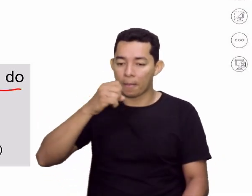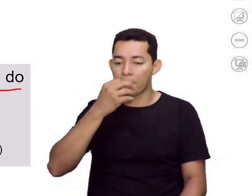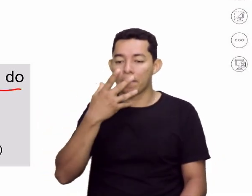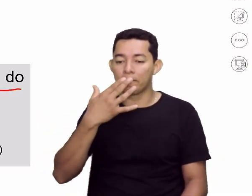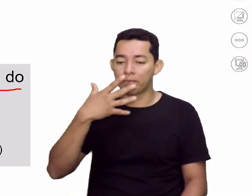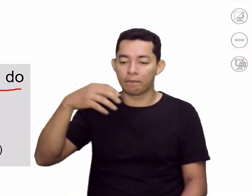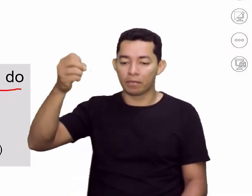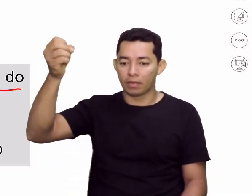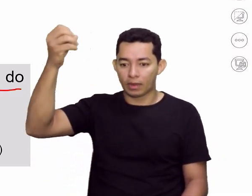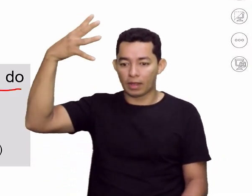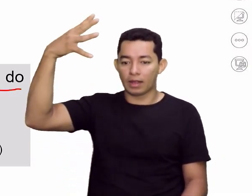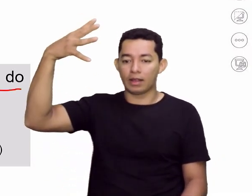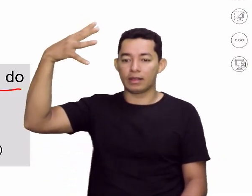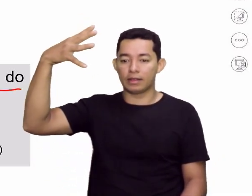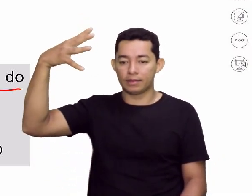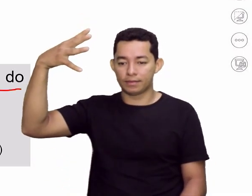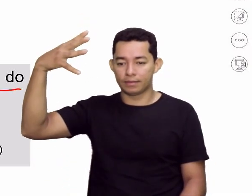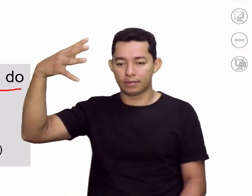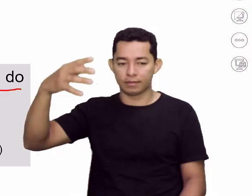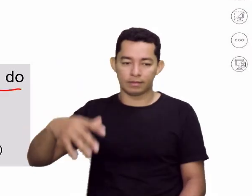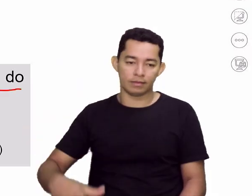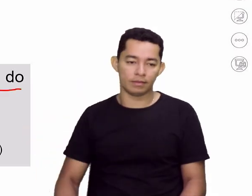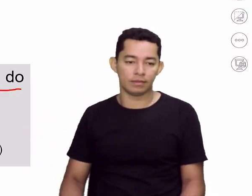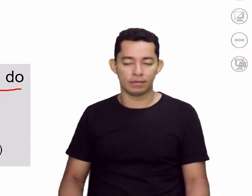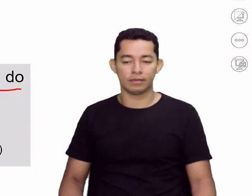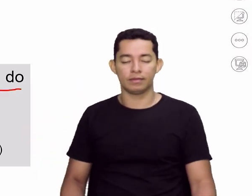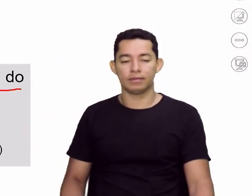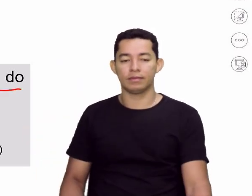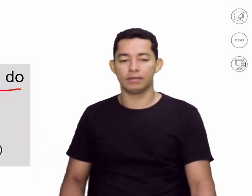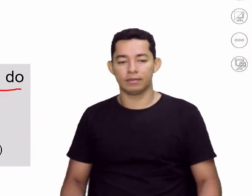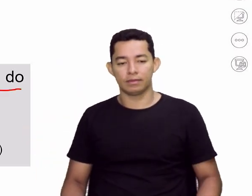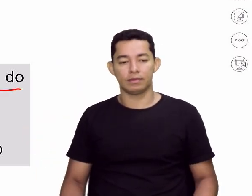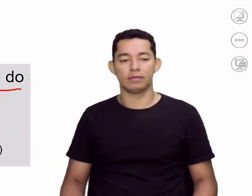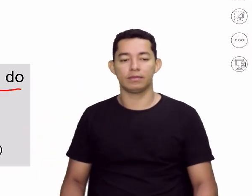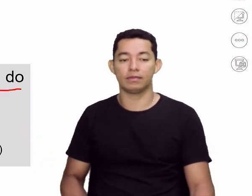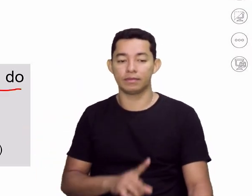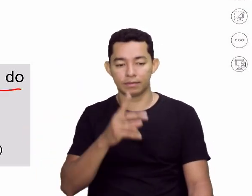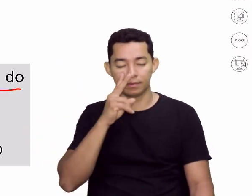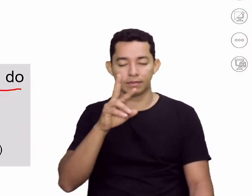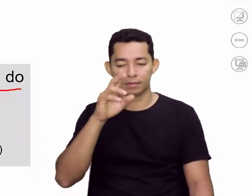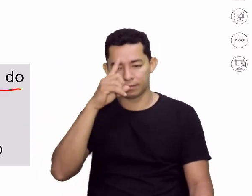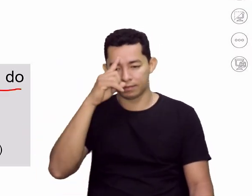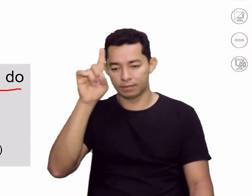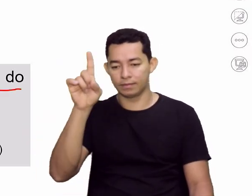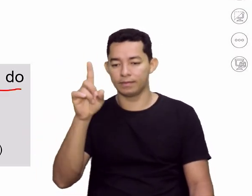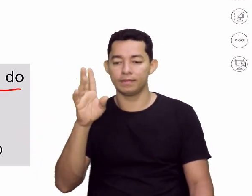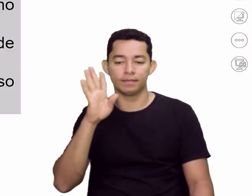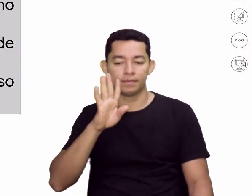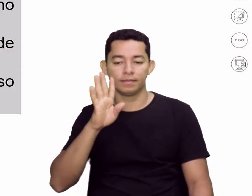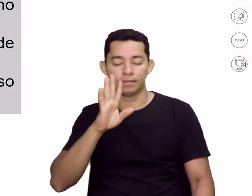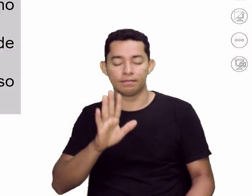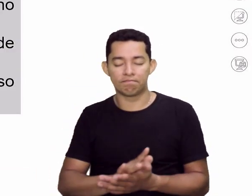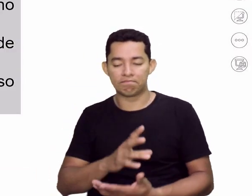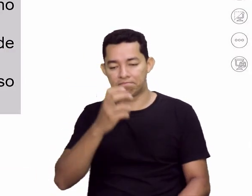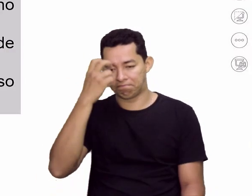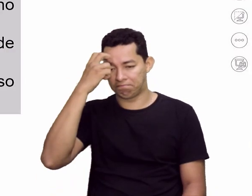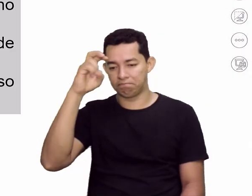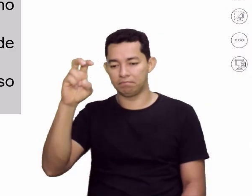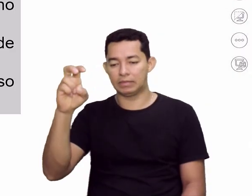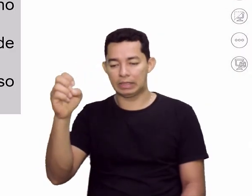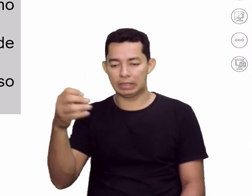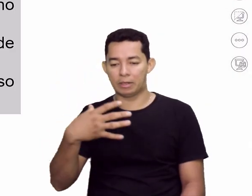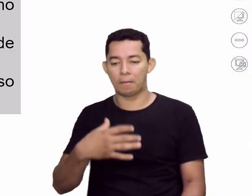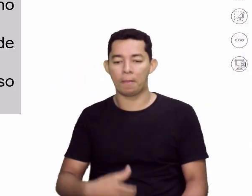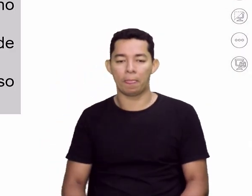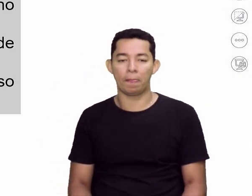diferentes do preto, certo? Então, vão vendo aí que são ideias interessantes. Muita inteligência, muita